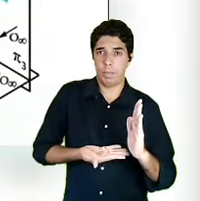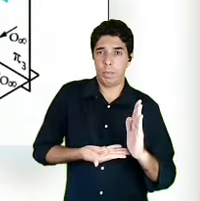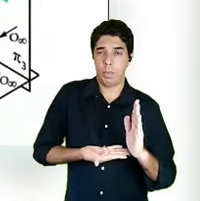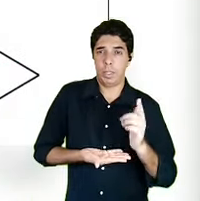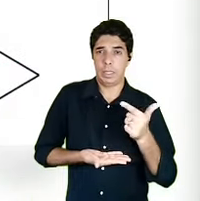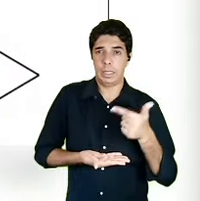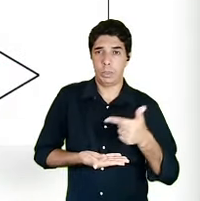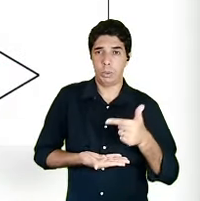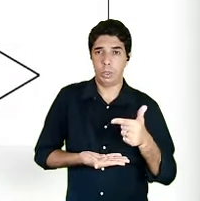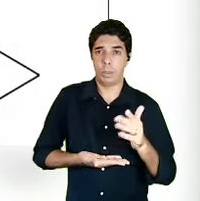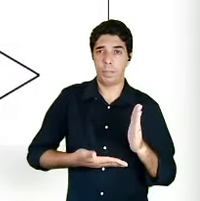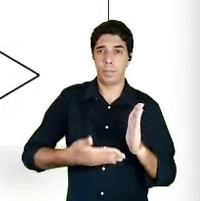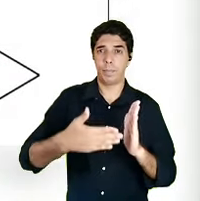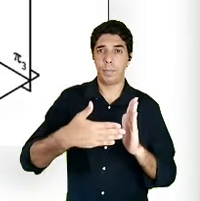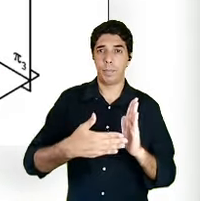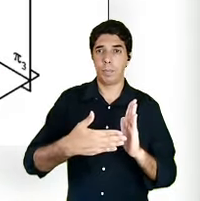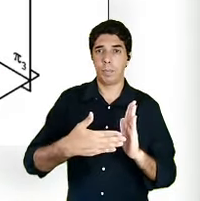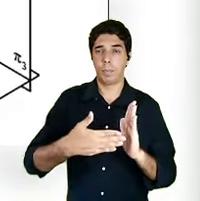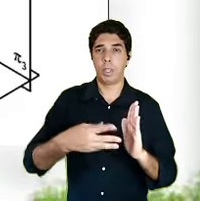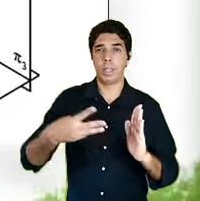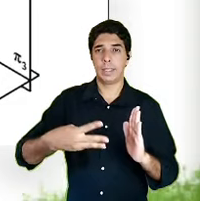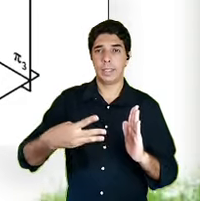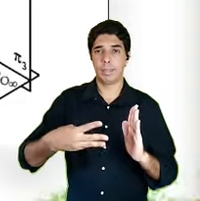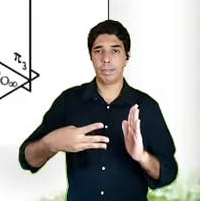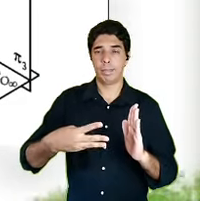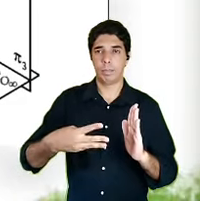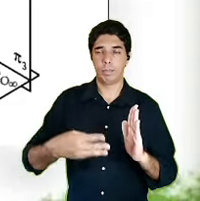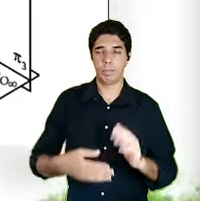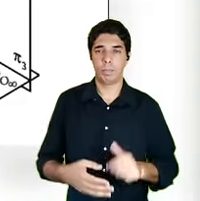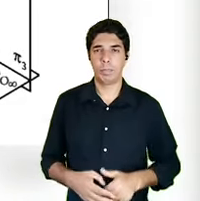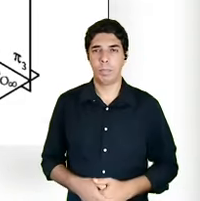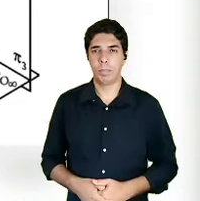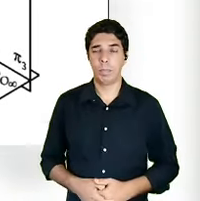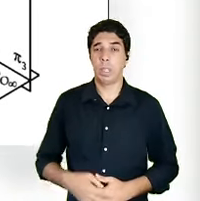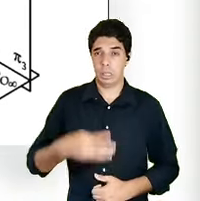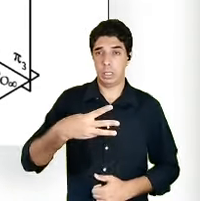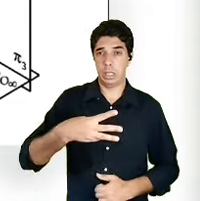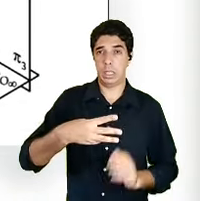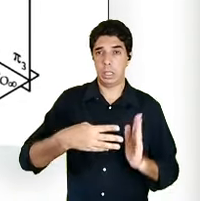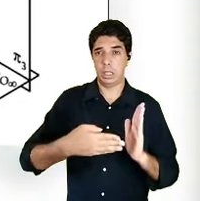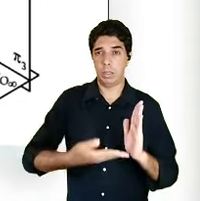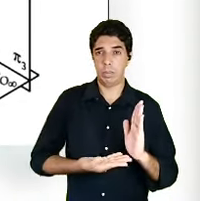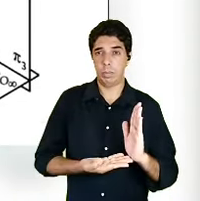haja nenhuma dúvida sobre suas características, geralmente, três planos de projeção eles são suficientes, eu tenho que utilizar